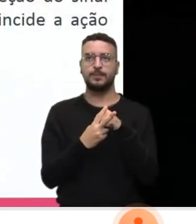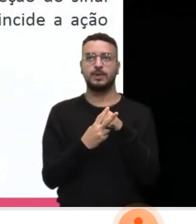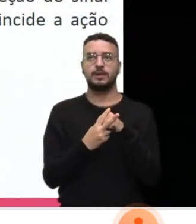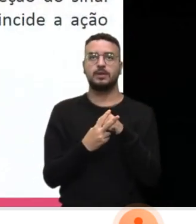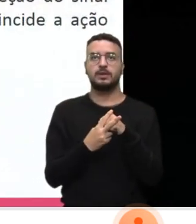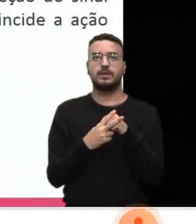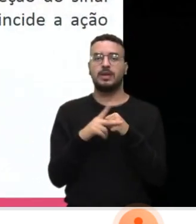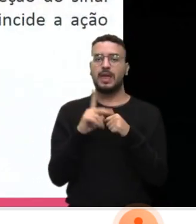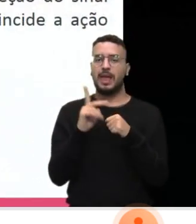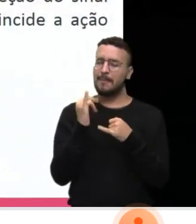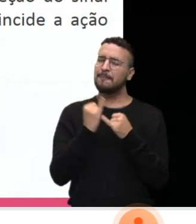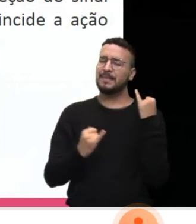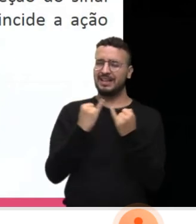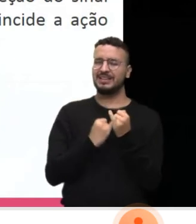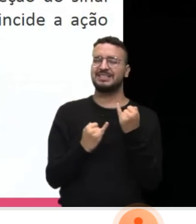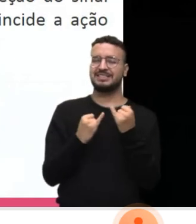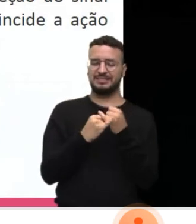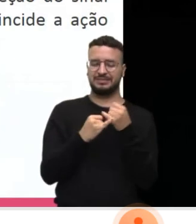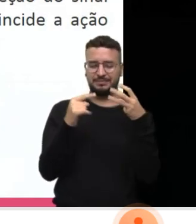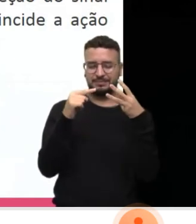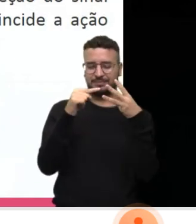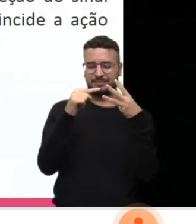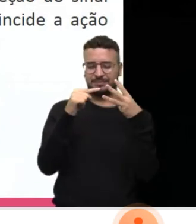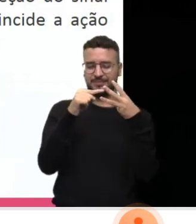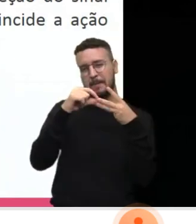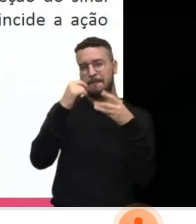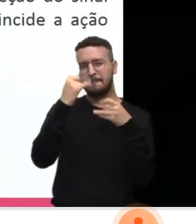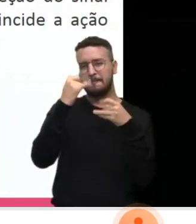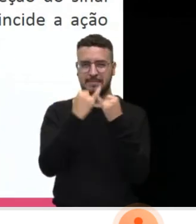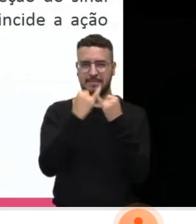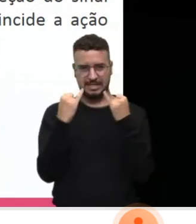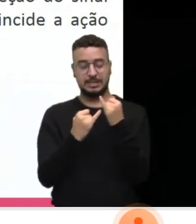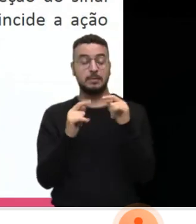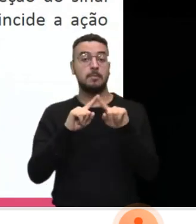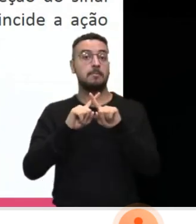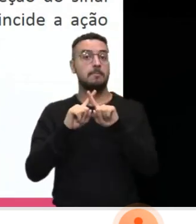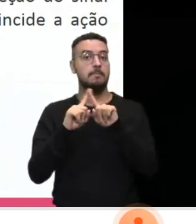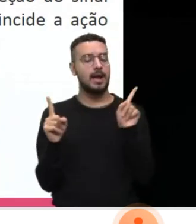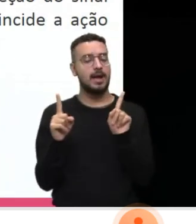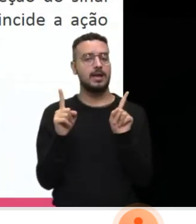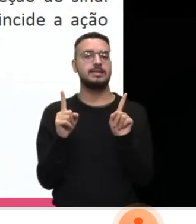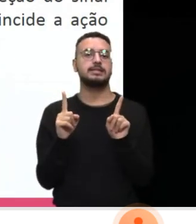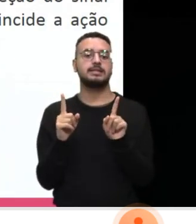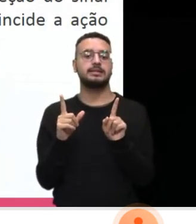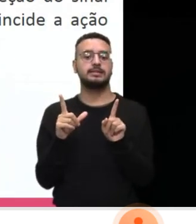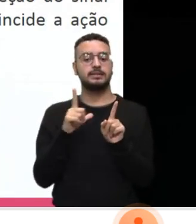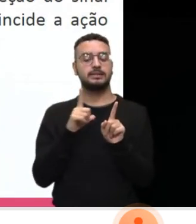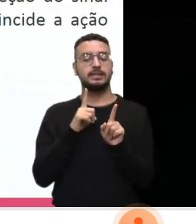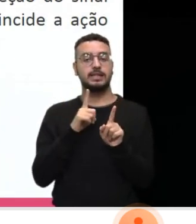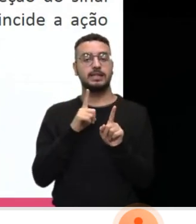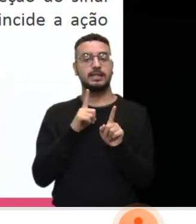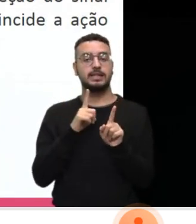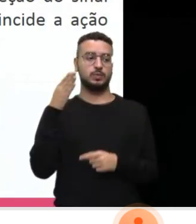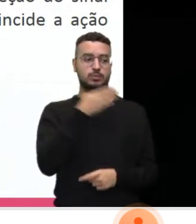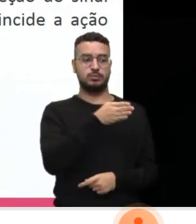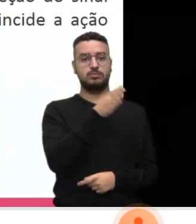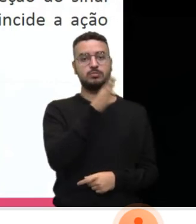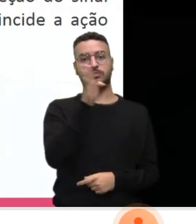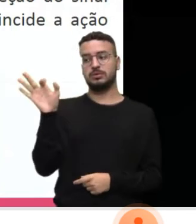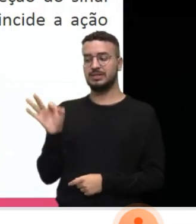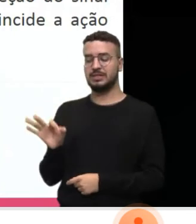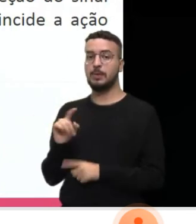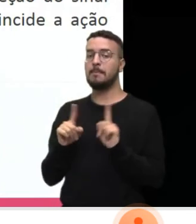com concordância, tá? Que apresentam comportamentos semelhantes aos direcionais. No